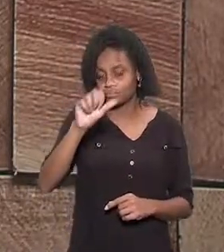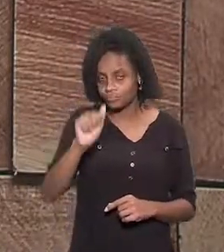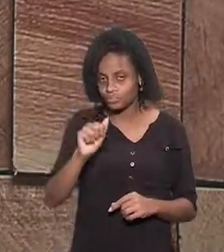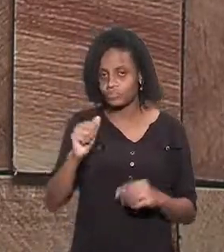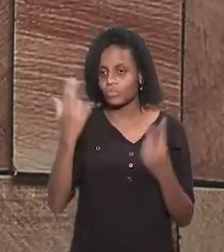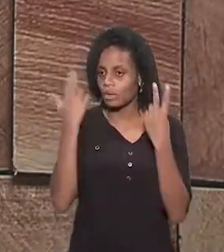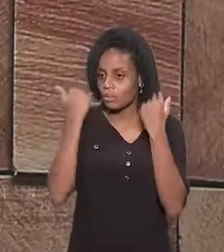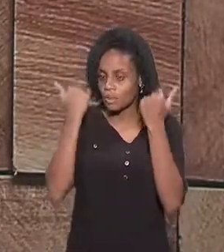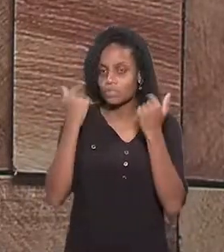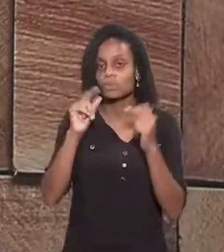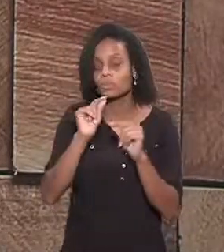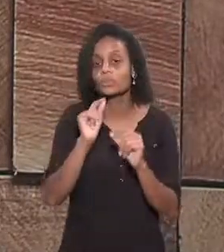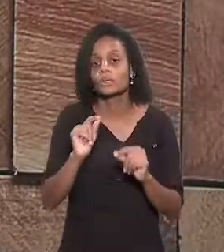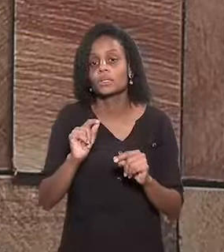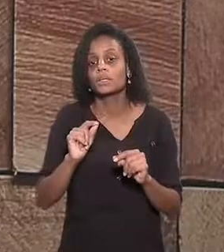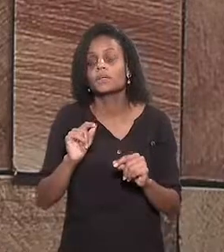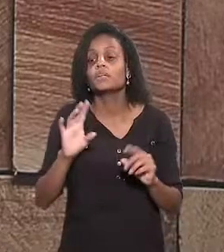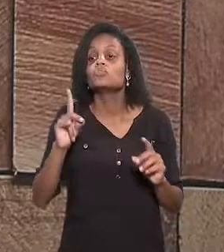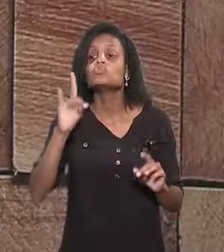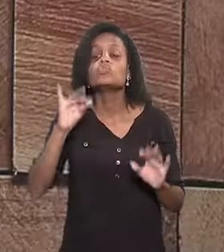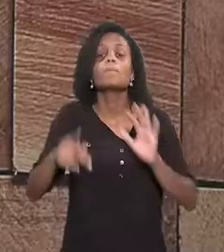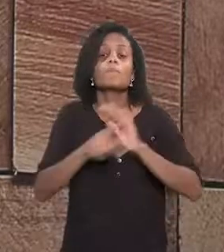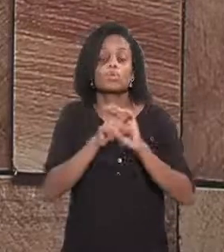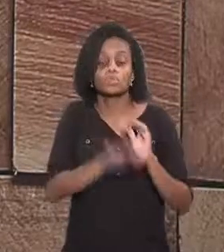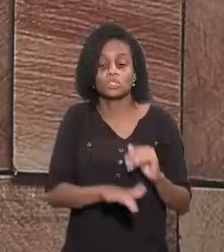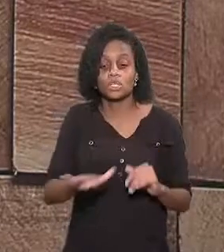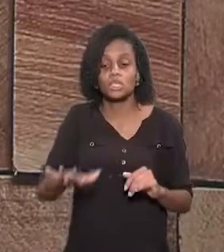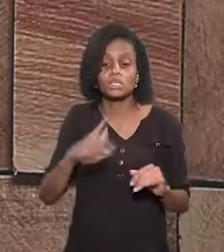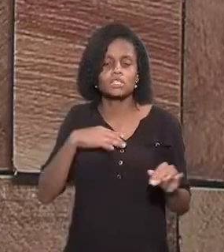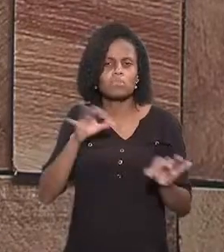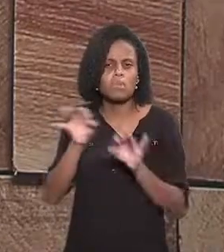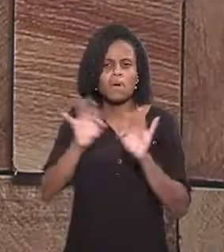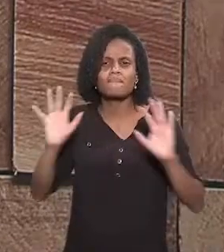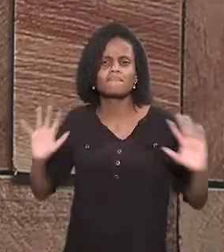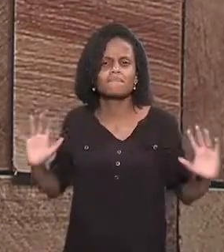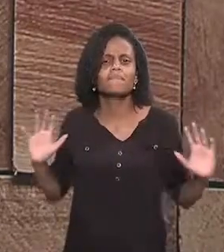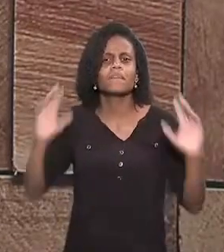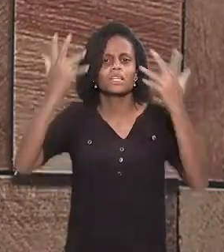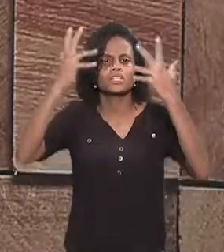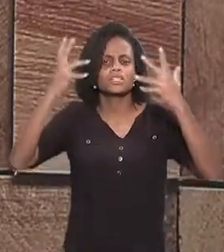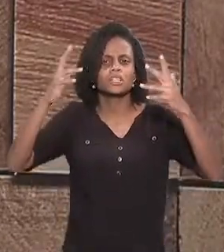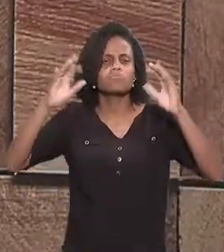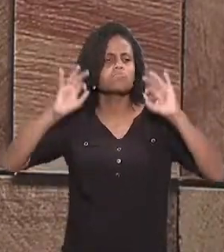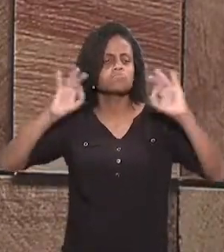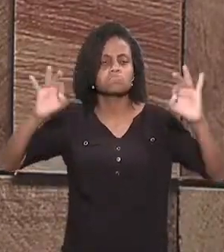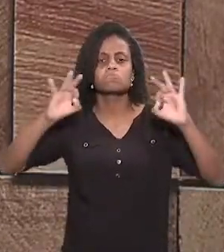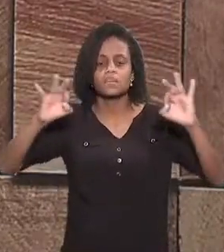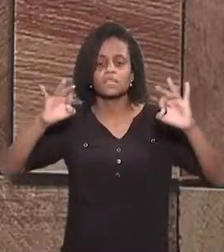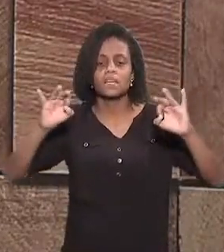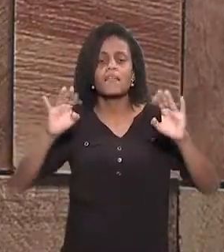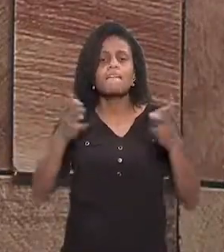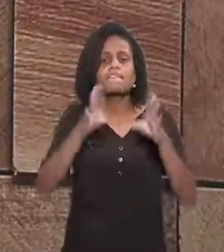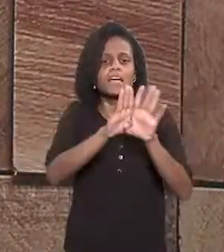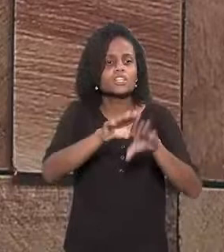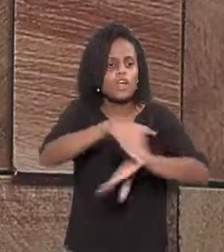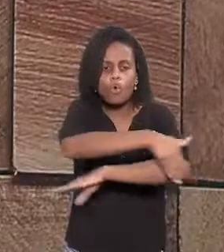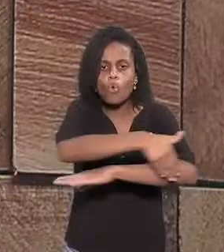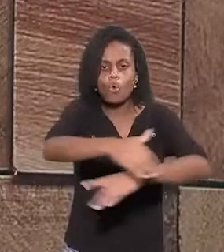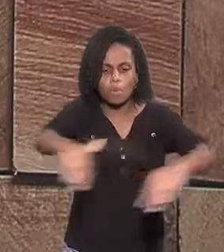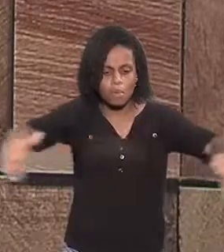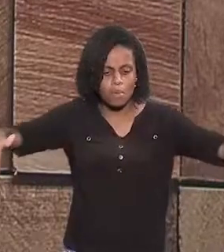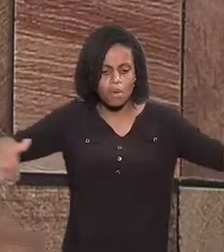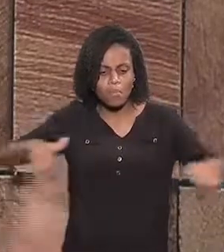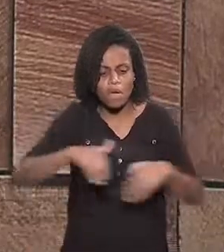assim. No Dia das Crianças, a gente faz uma grande festa na rua, a gente fecha algumas ruas da comunidade e coloca todos